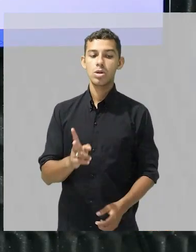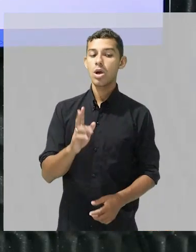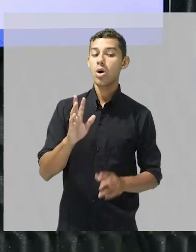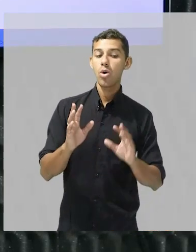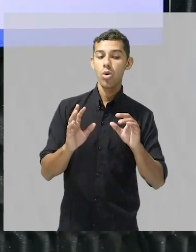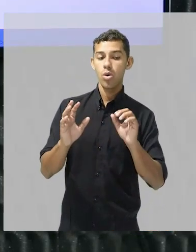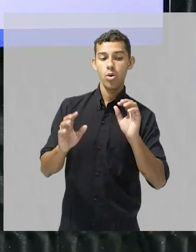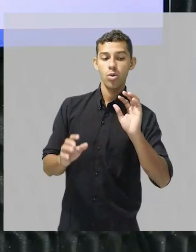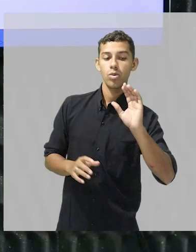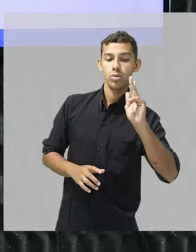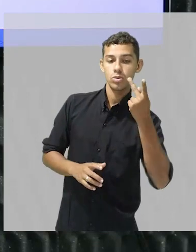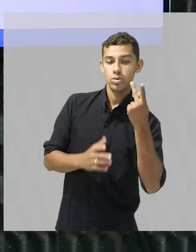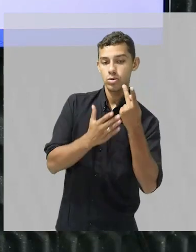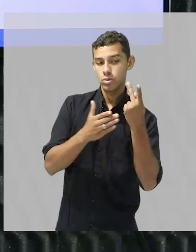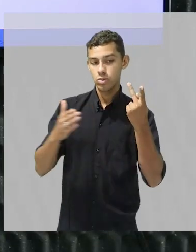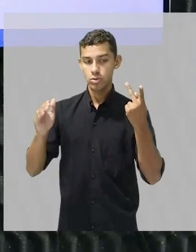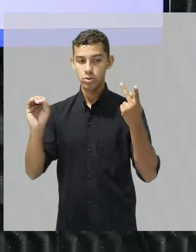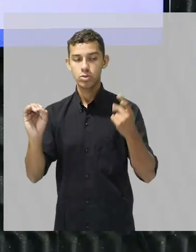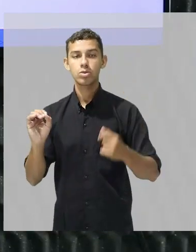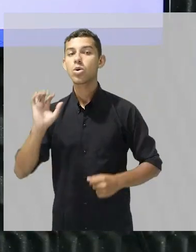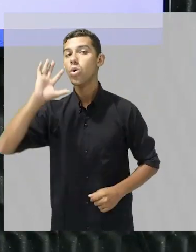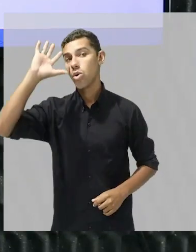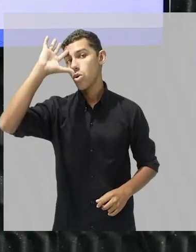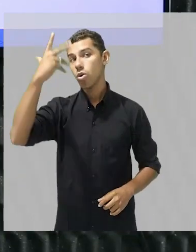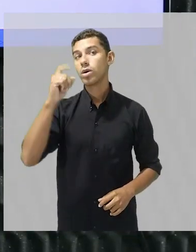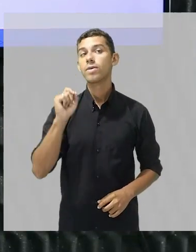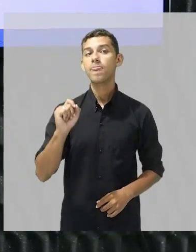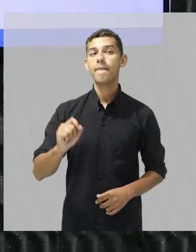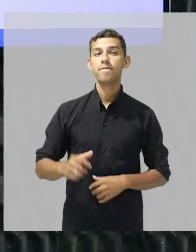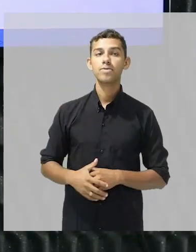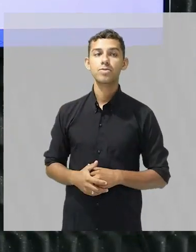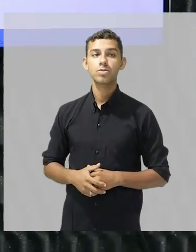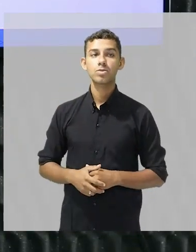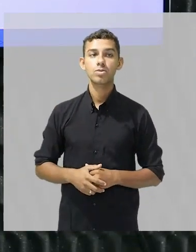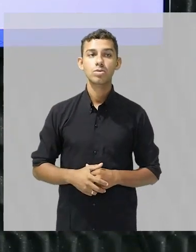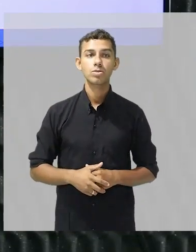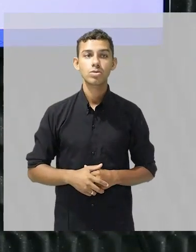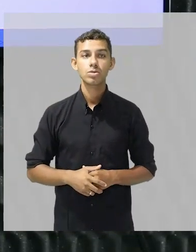O. E aí, o que aconteceu? Vamos ver aqui.